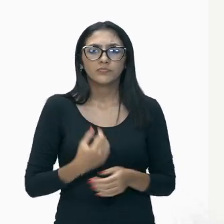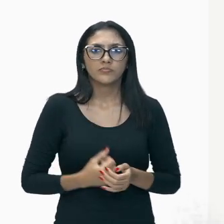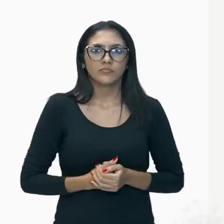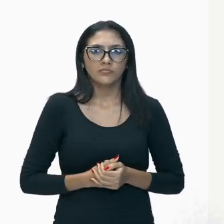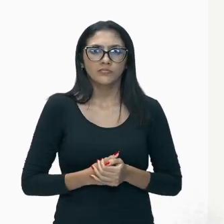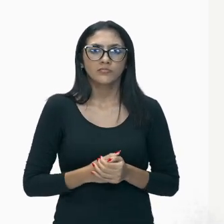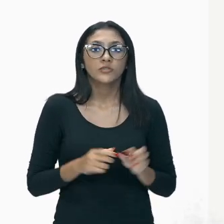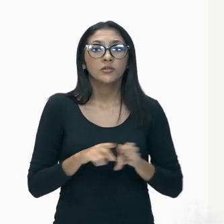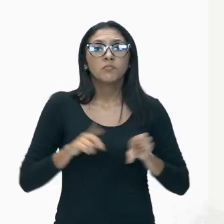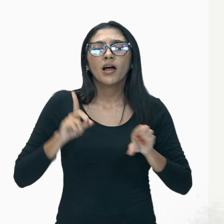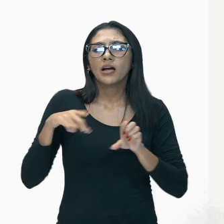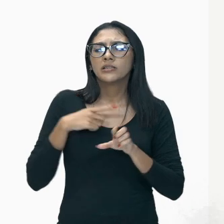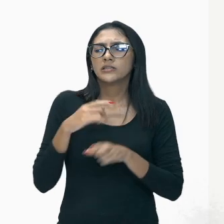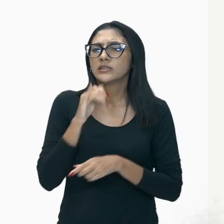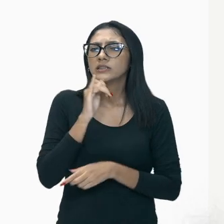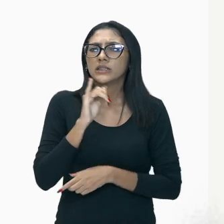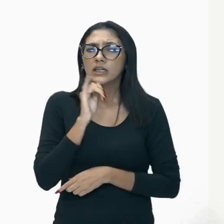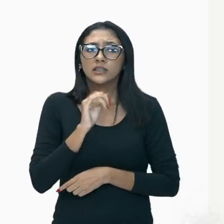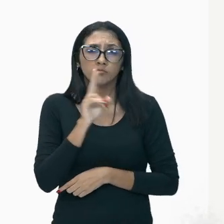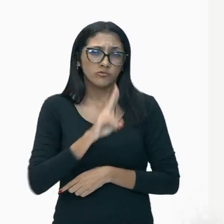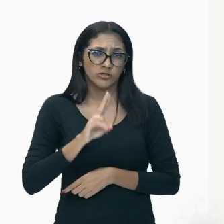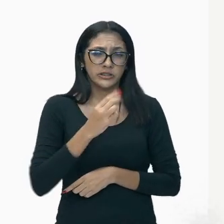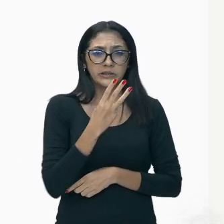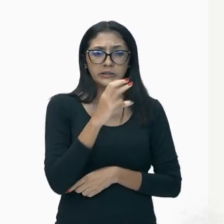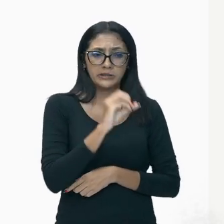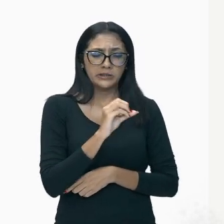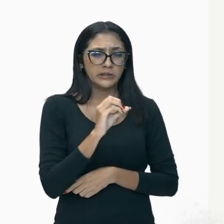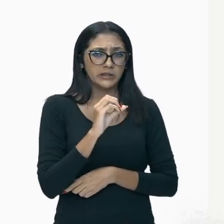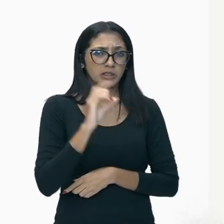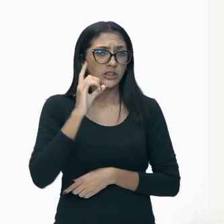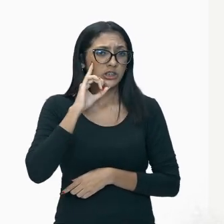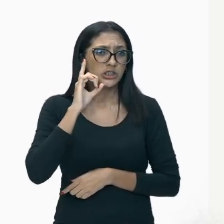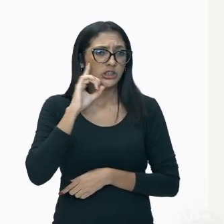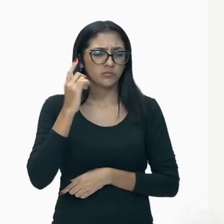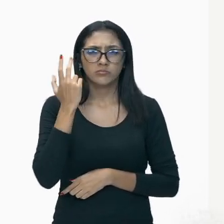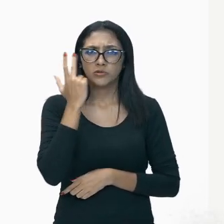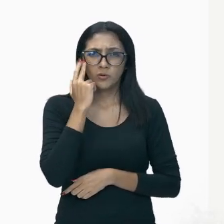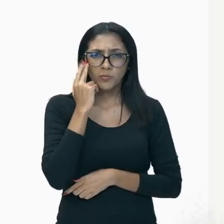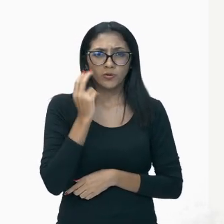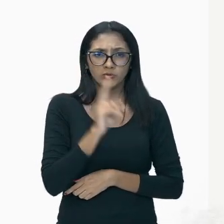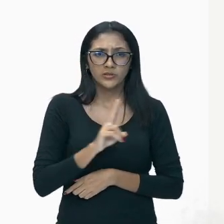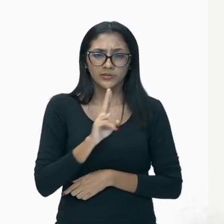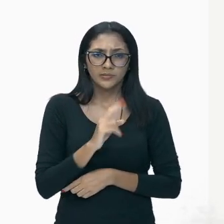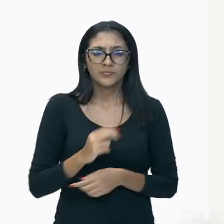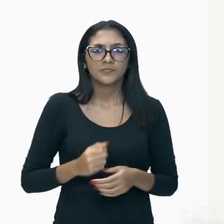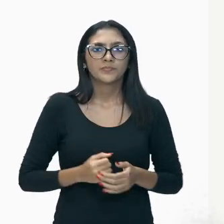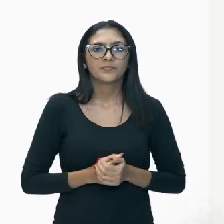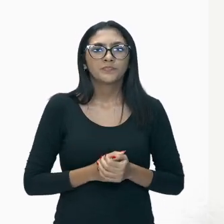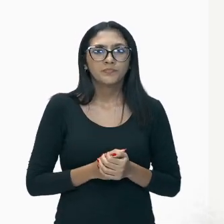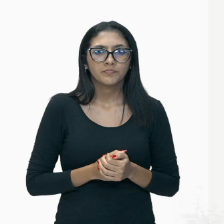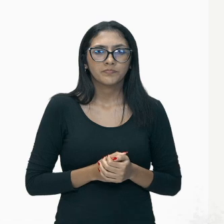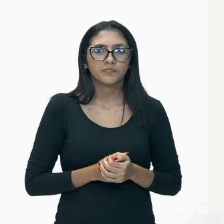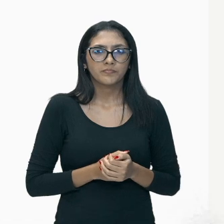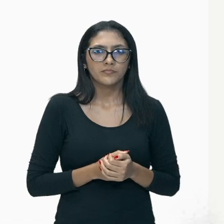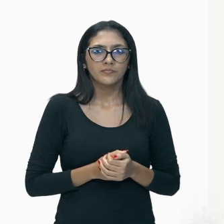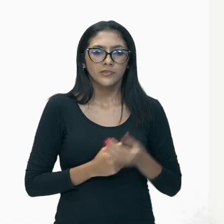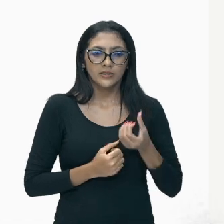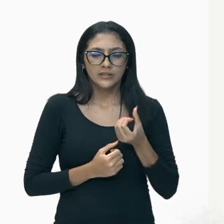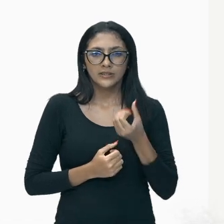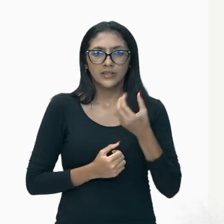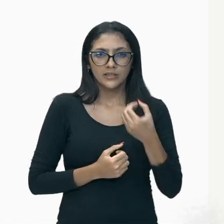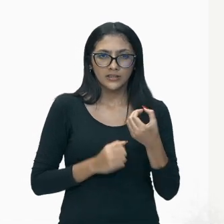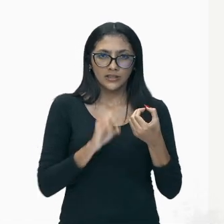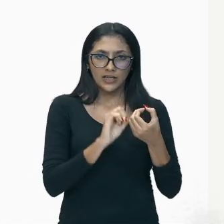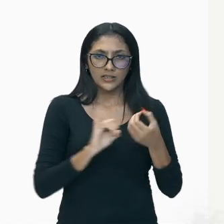nosso caso, nós vamos usar 30 dias. Aí eu tenho a potência 60, o intervalo de tempo